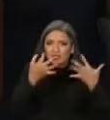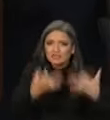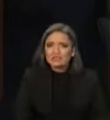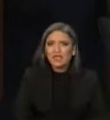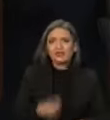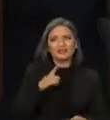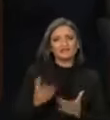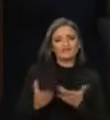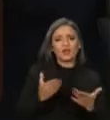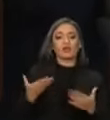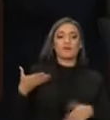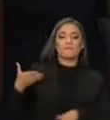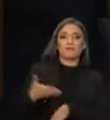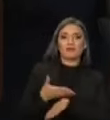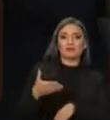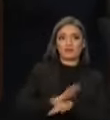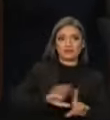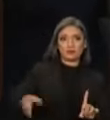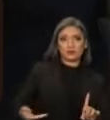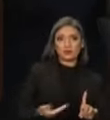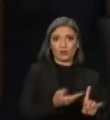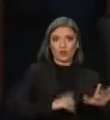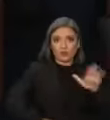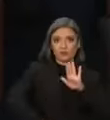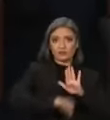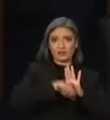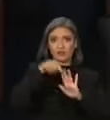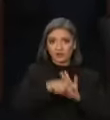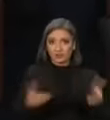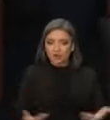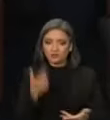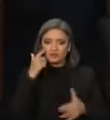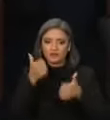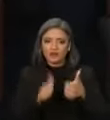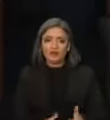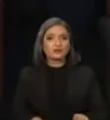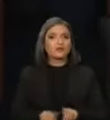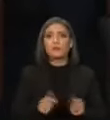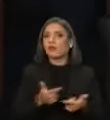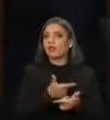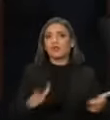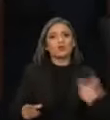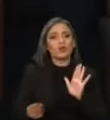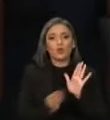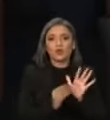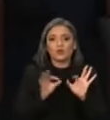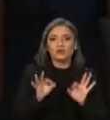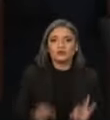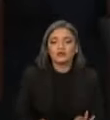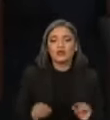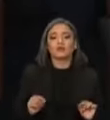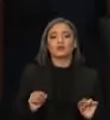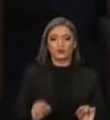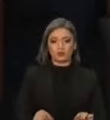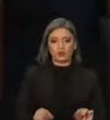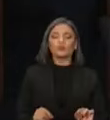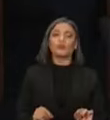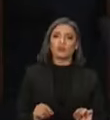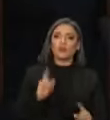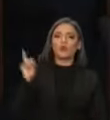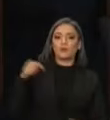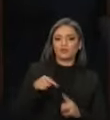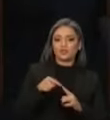participação do réu na prática da infração penal hora exame, sequer identificou na espécie a inequívoca intenção